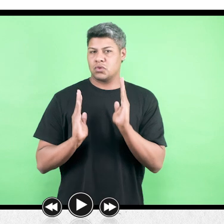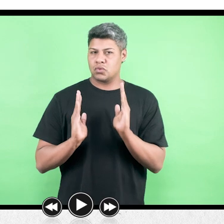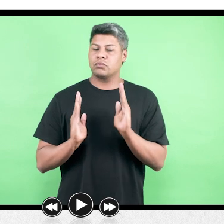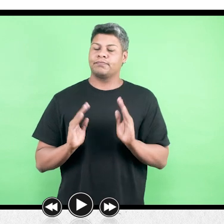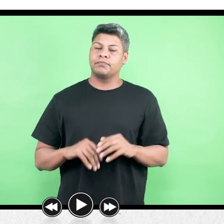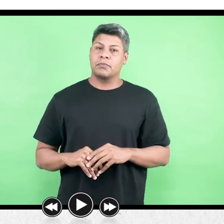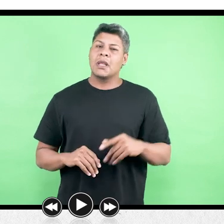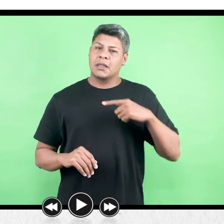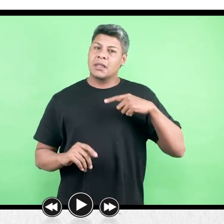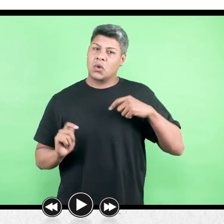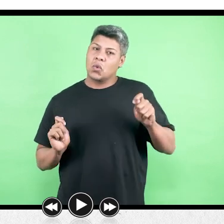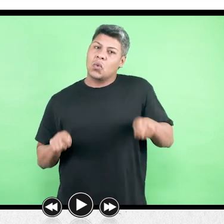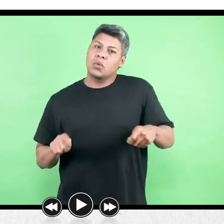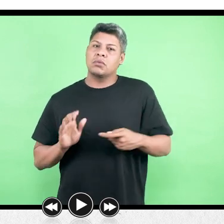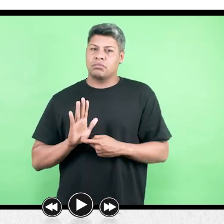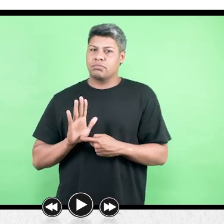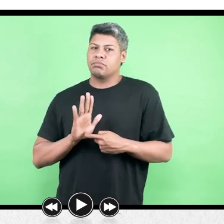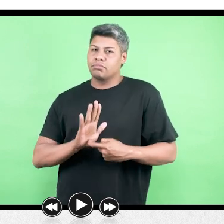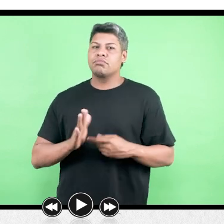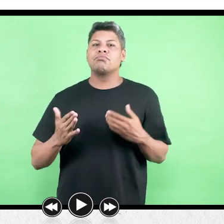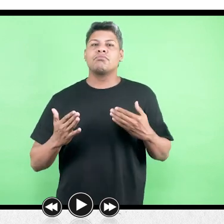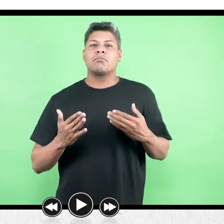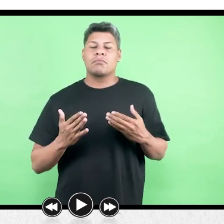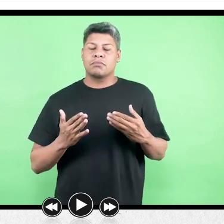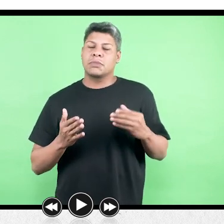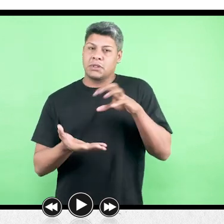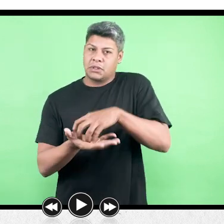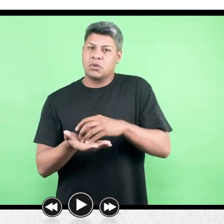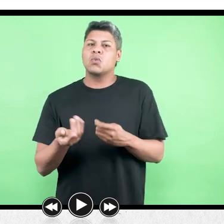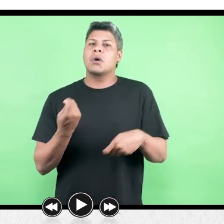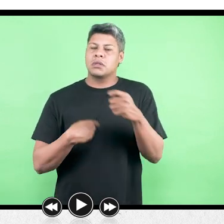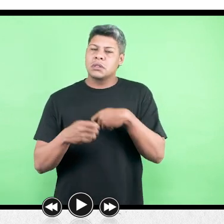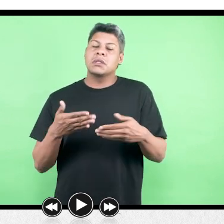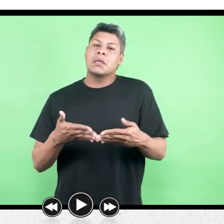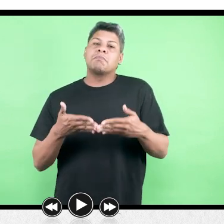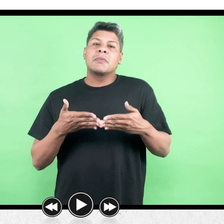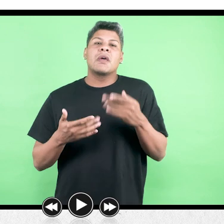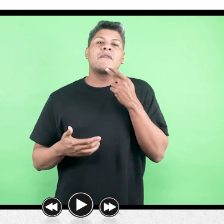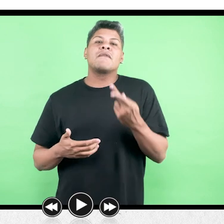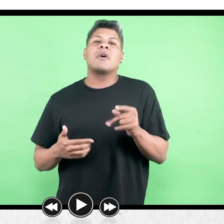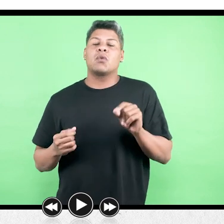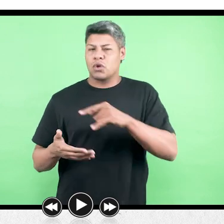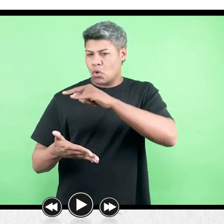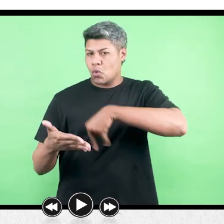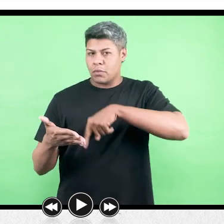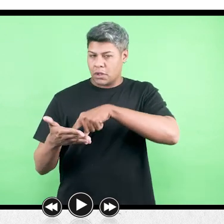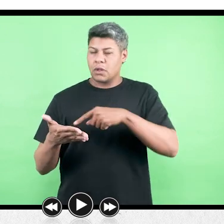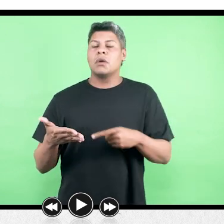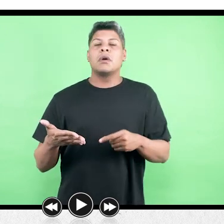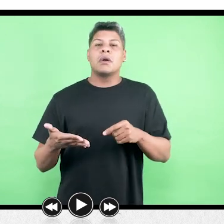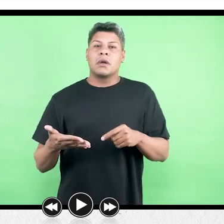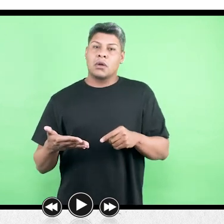nas condições expressas nesse respectivo ato administrativo. É uma licença que fala, olha, vai poder utilizar uma vazão de X